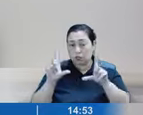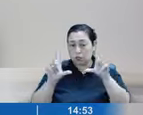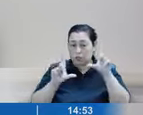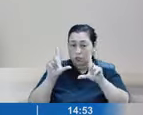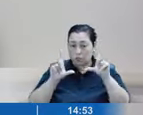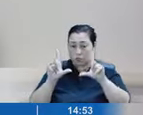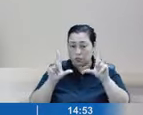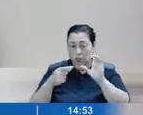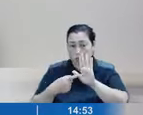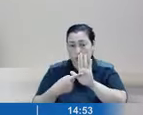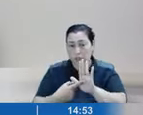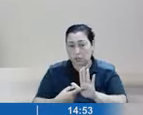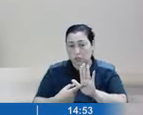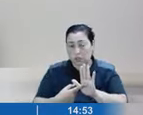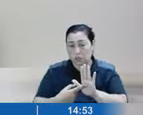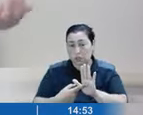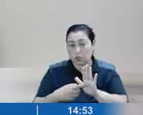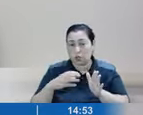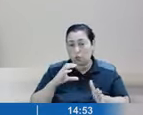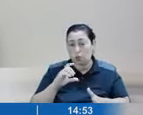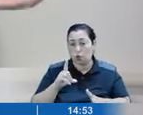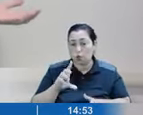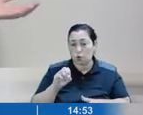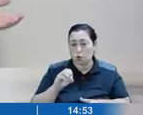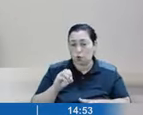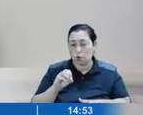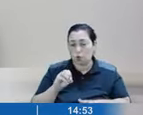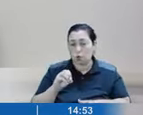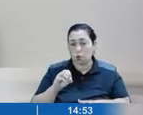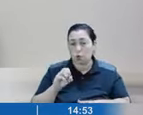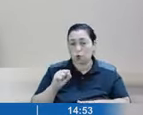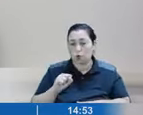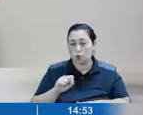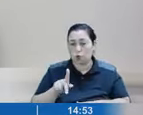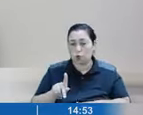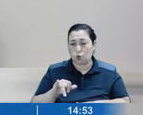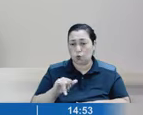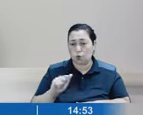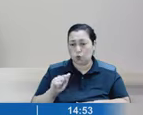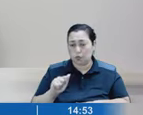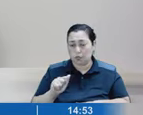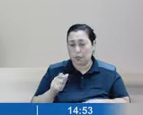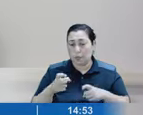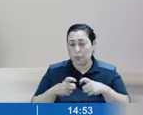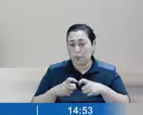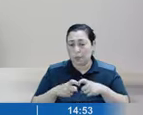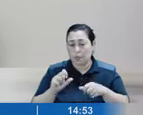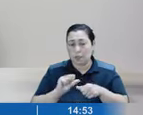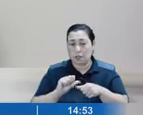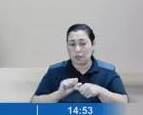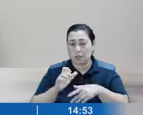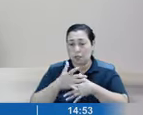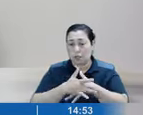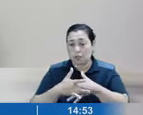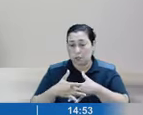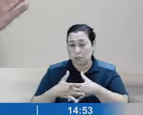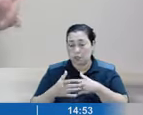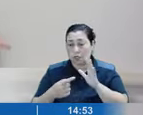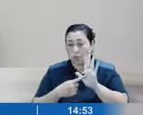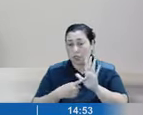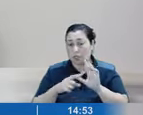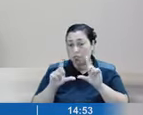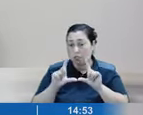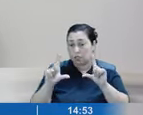imagem, que são imagens de colonoscopia, a gente tem o médico que faz o exame, ele tem essa imagem 10 vezes aumentada.